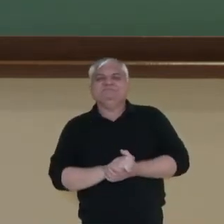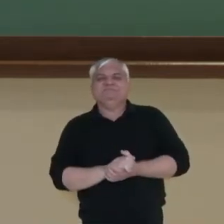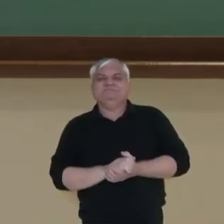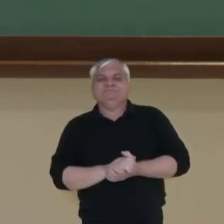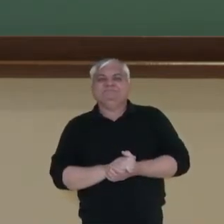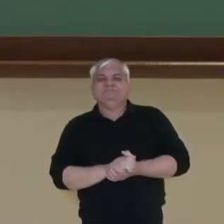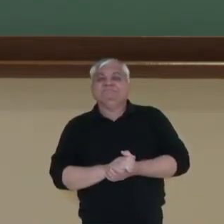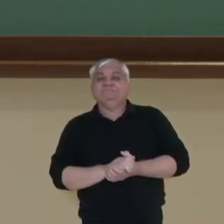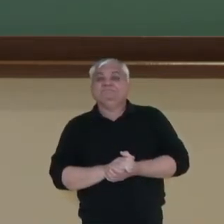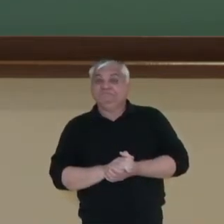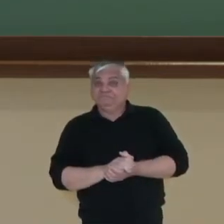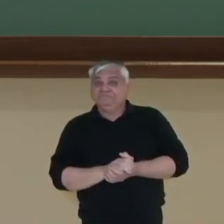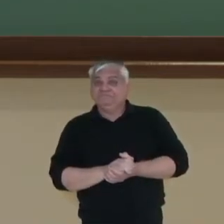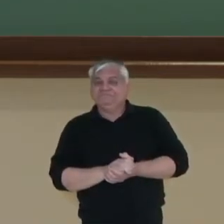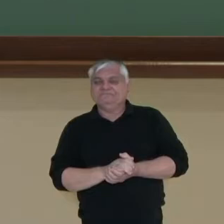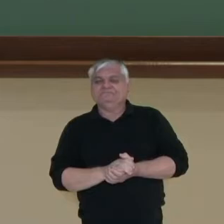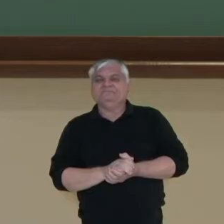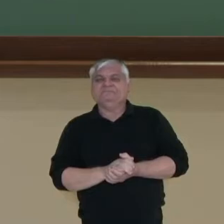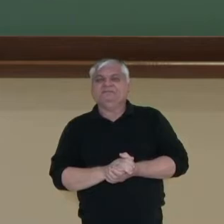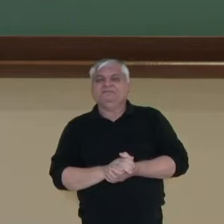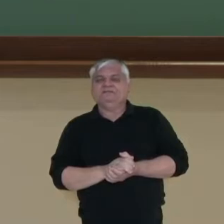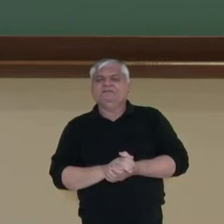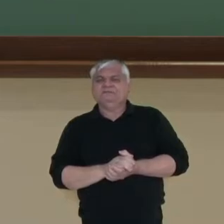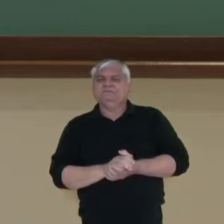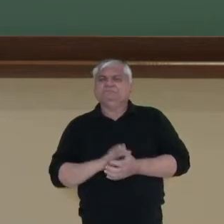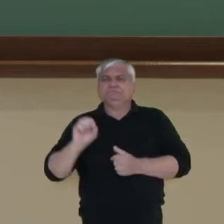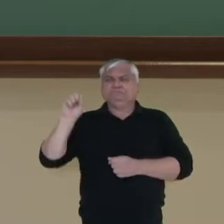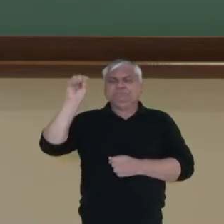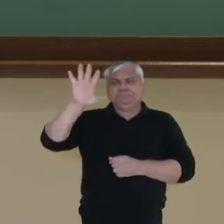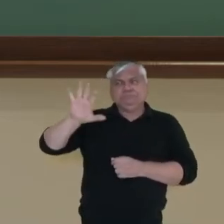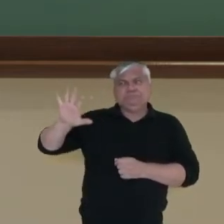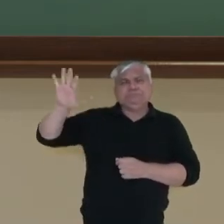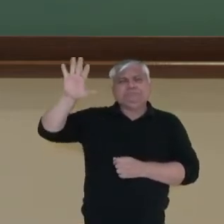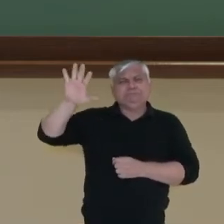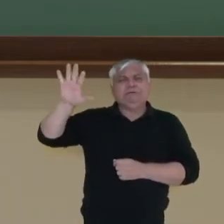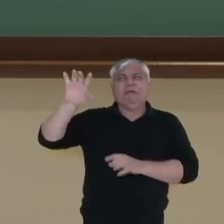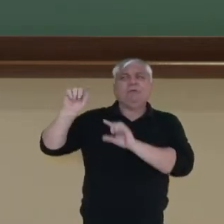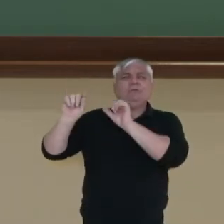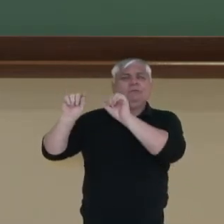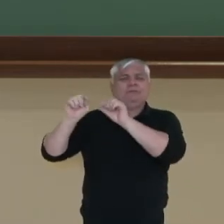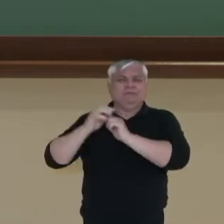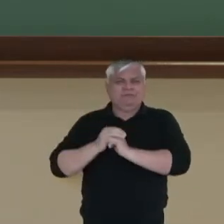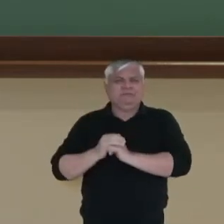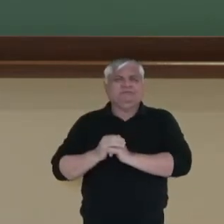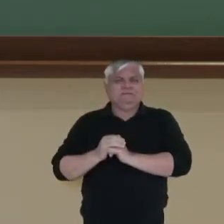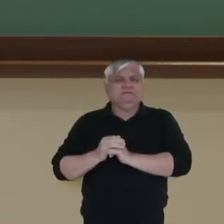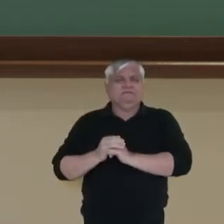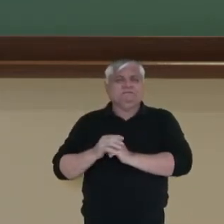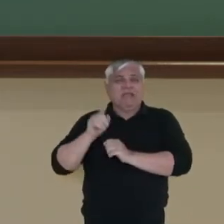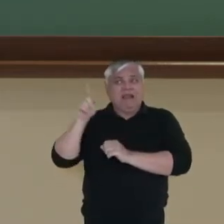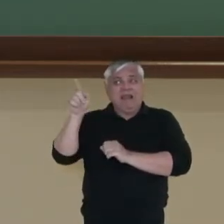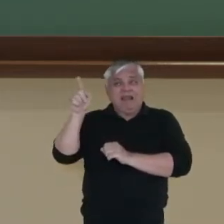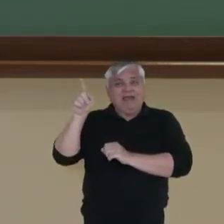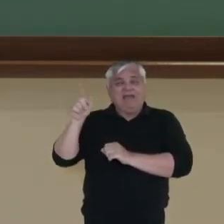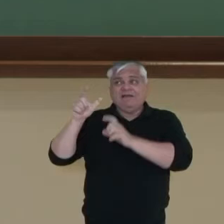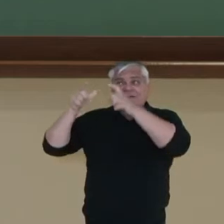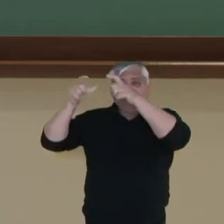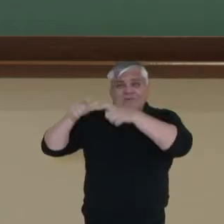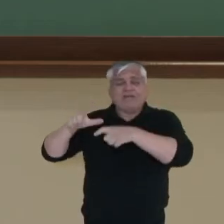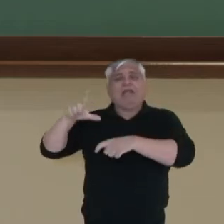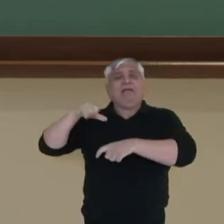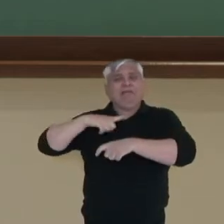Bem, falando dessa região, a própria parte central ela vem